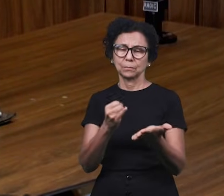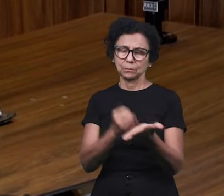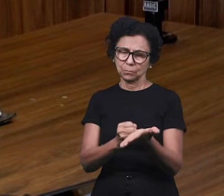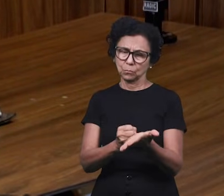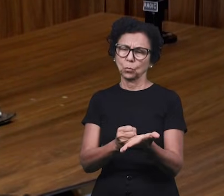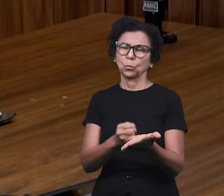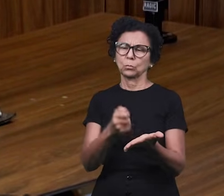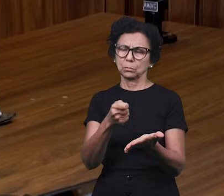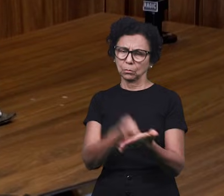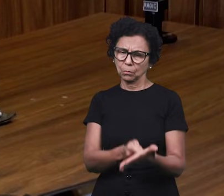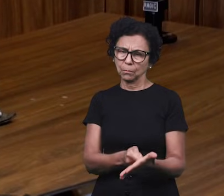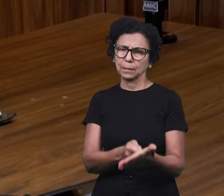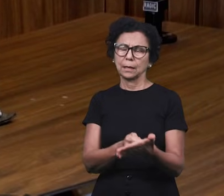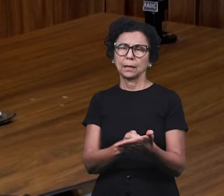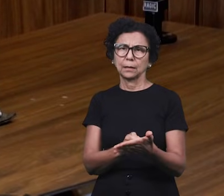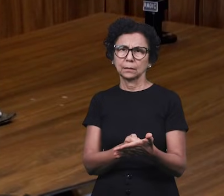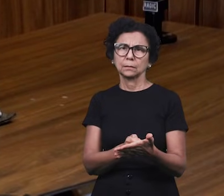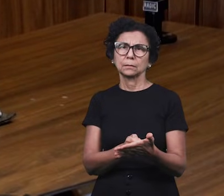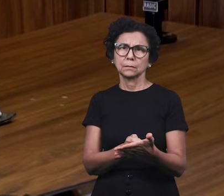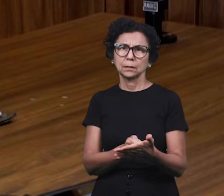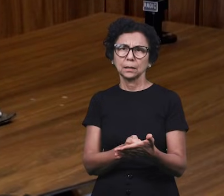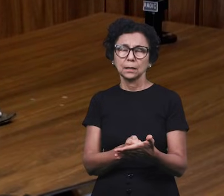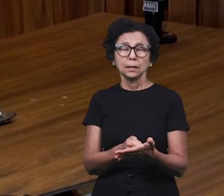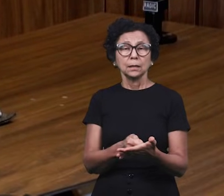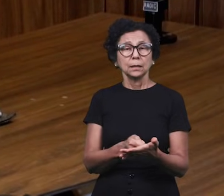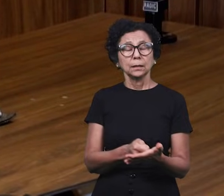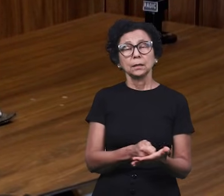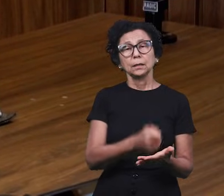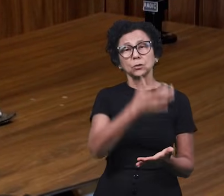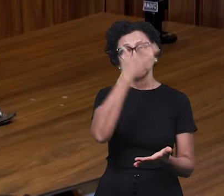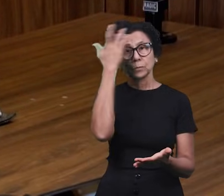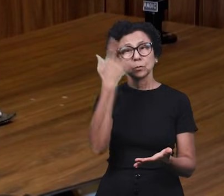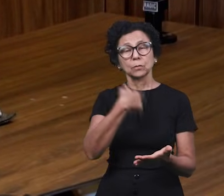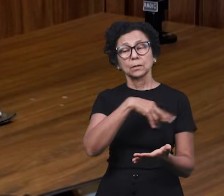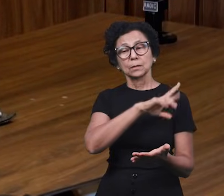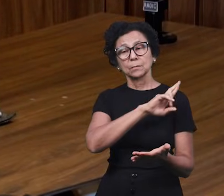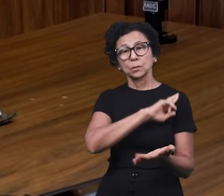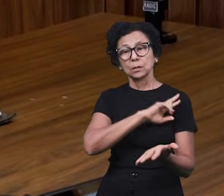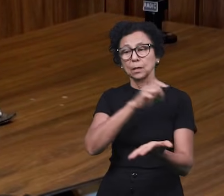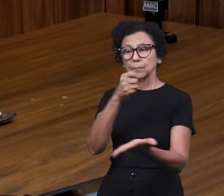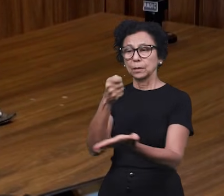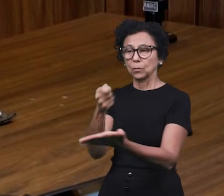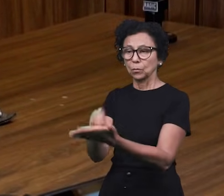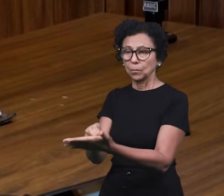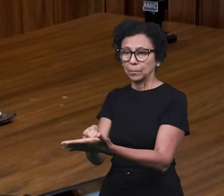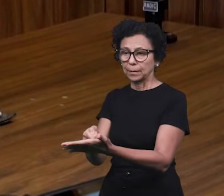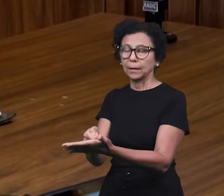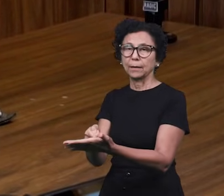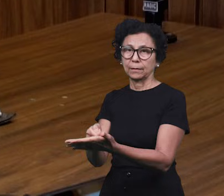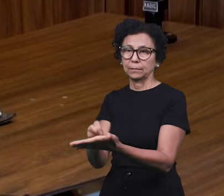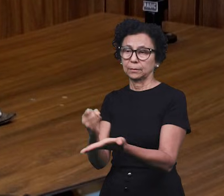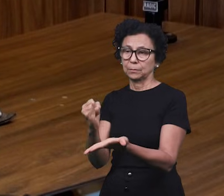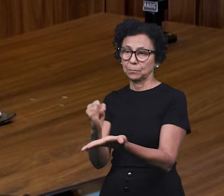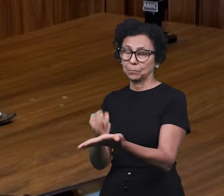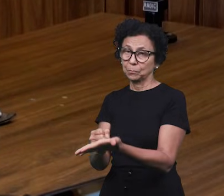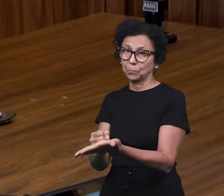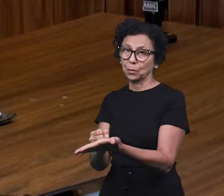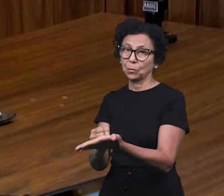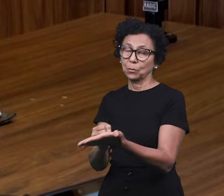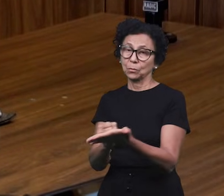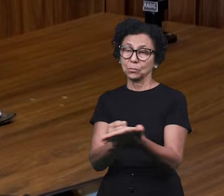o valor e ali você ter alguém para cobrar uma parte para o Estado, né? Ter ali o Estado